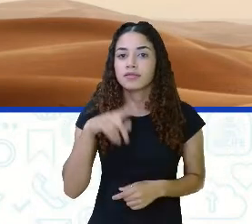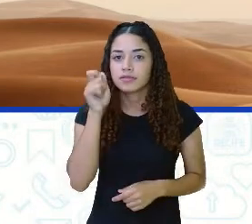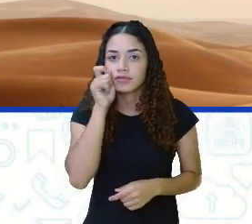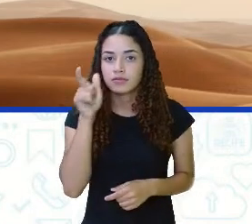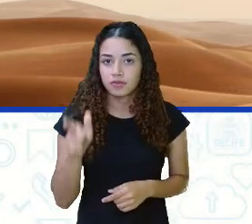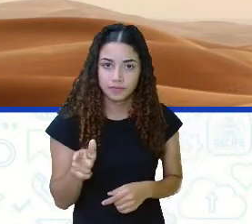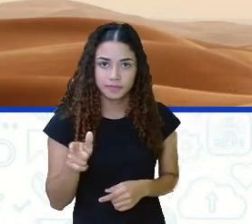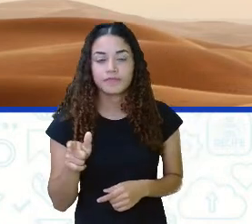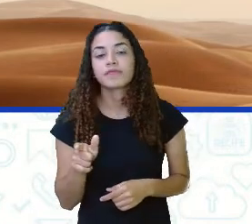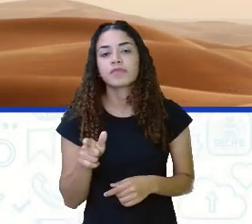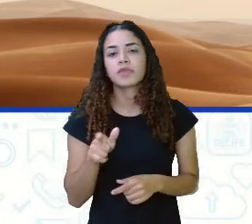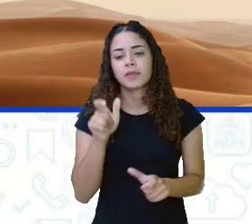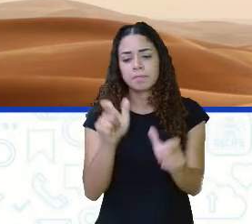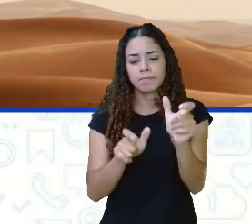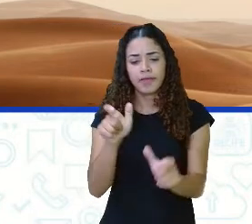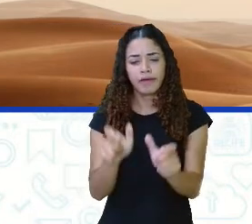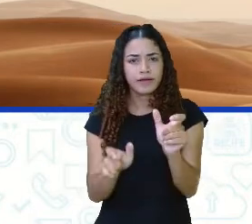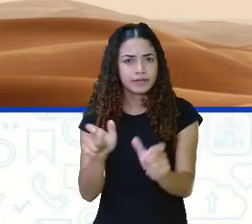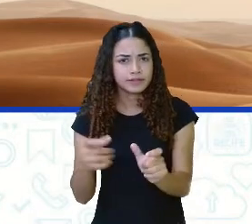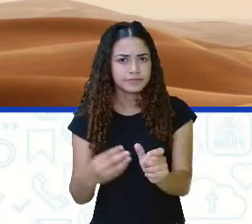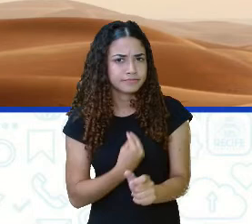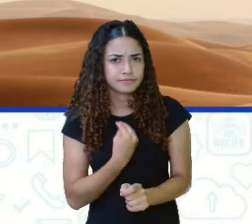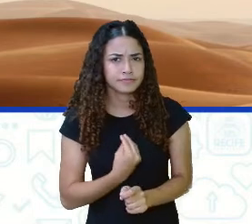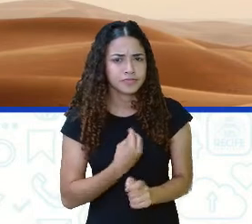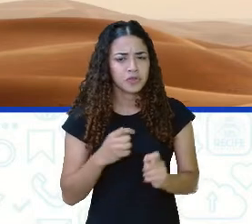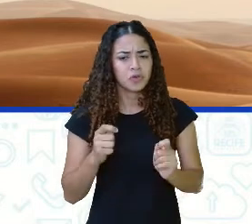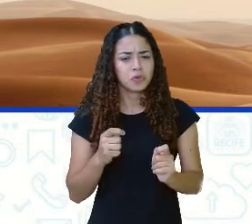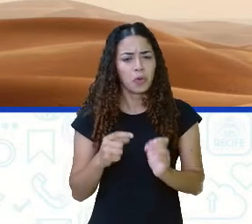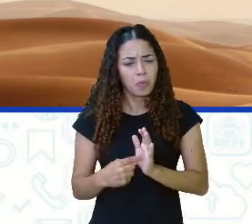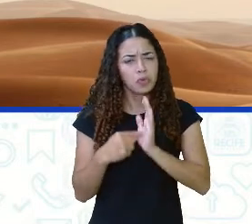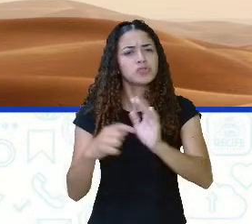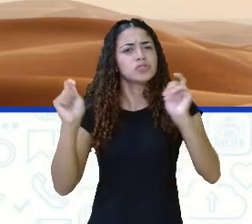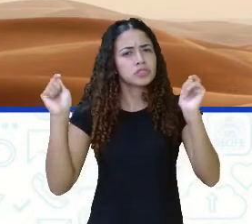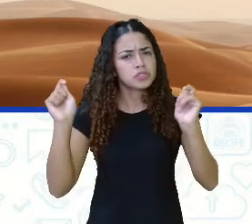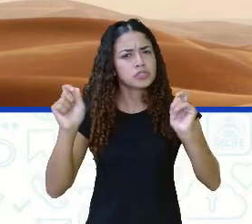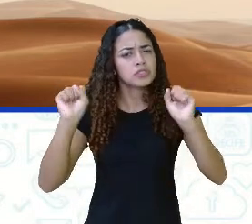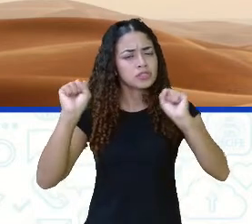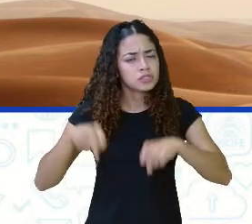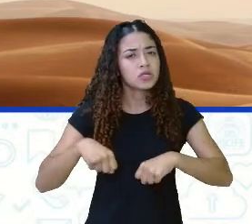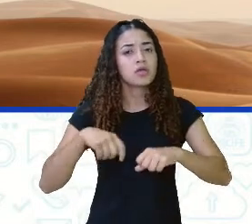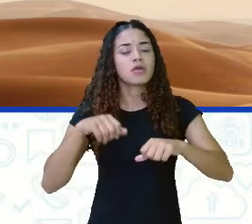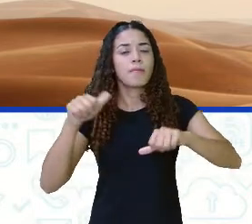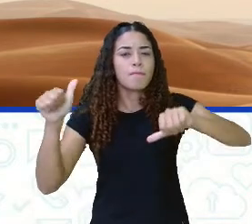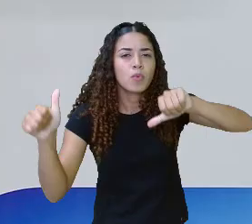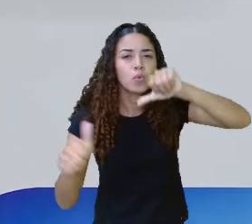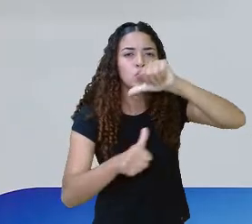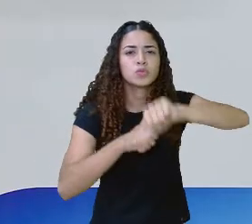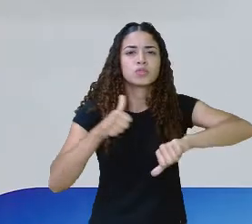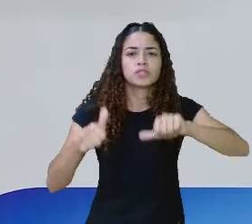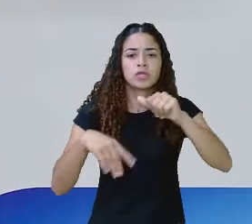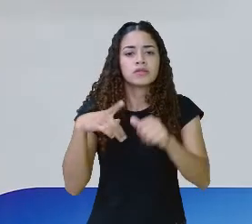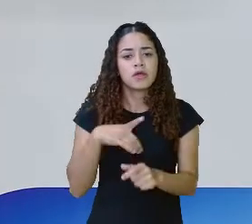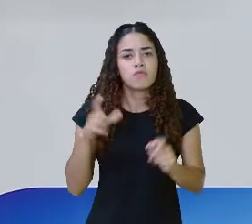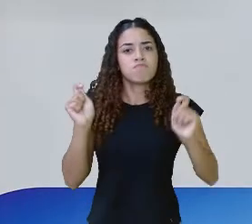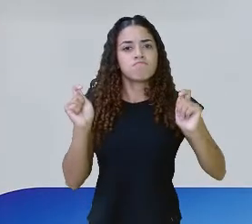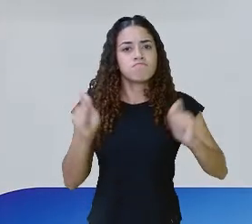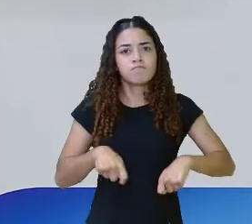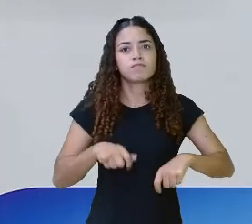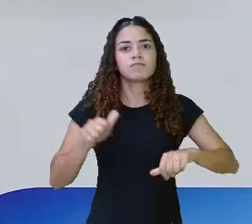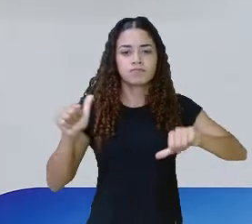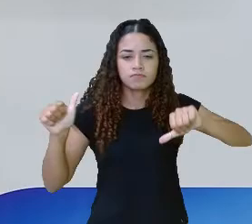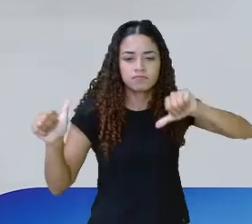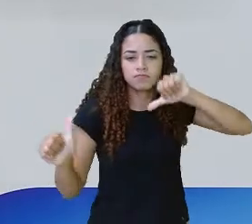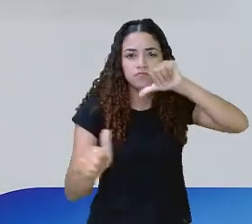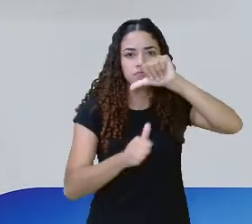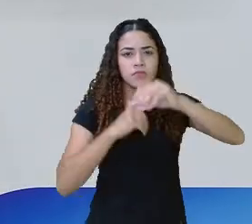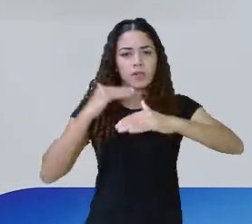As espécies apresentavam, sim, modificações. Elas têm essa capacidade de mudança ao longo do tempo, né? E